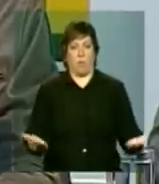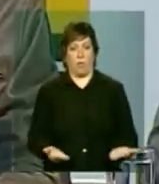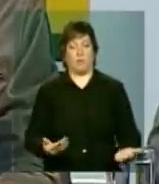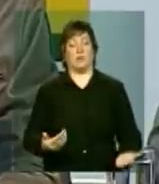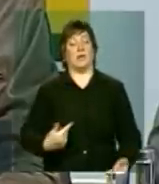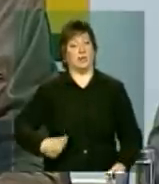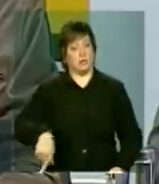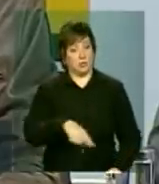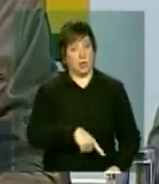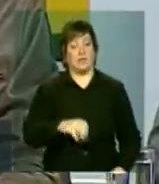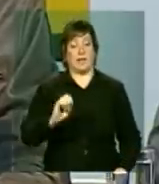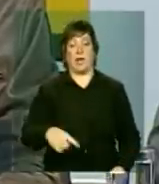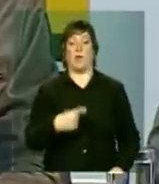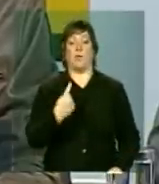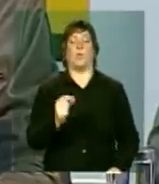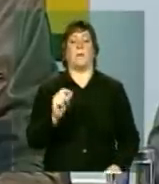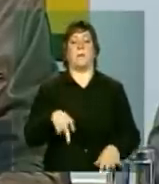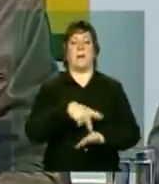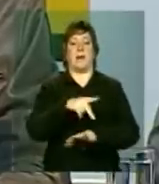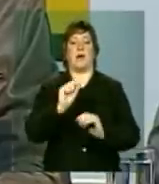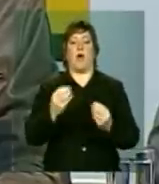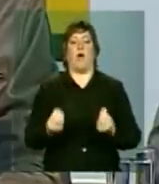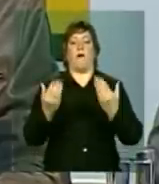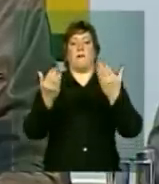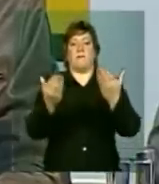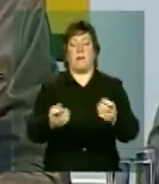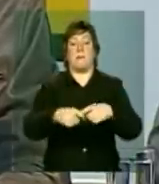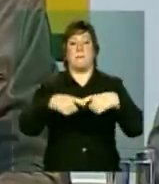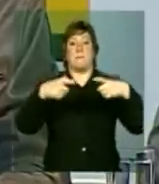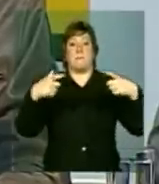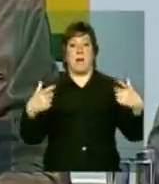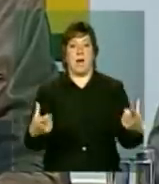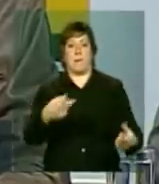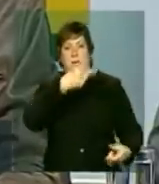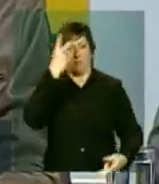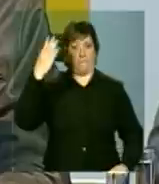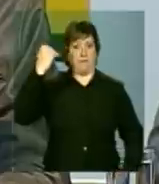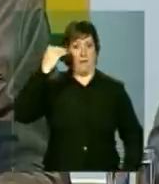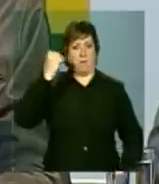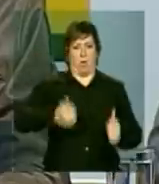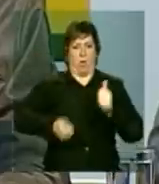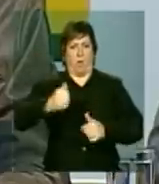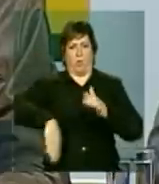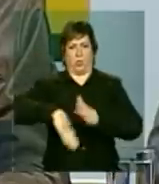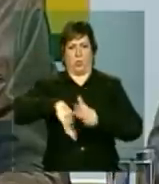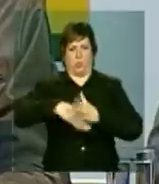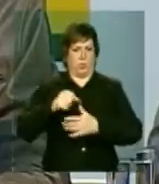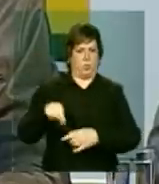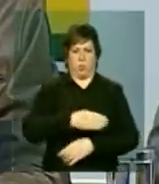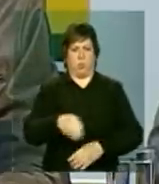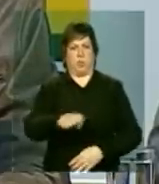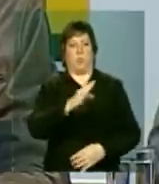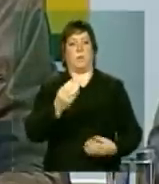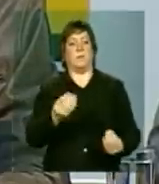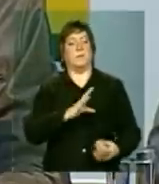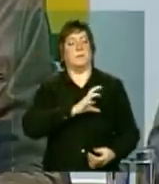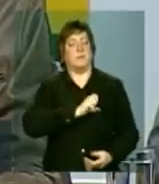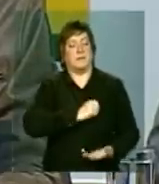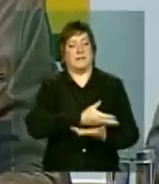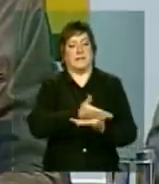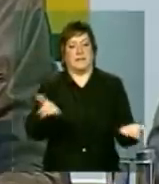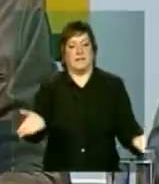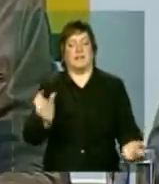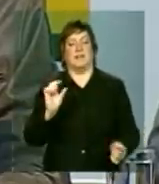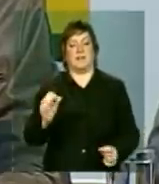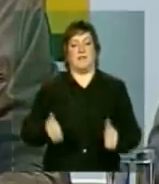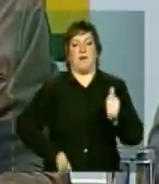somos o país a oferecer o maior número de astros que tornaram esse esporte tão querido e tão